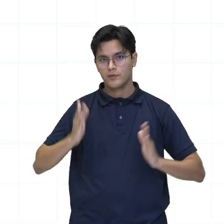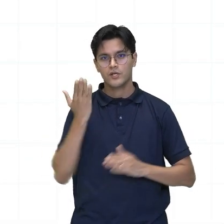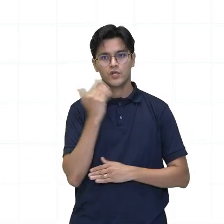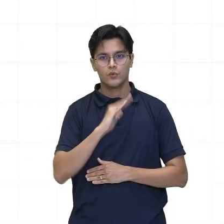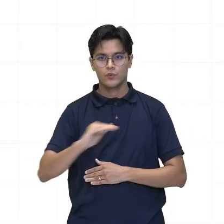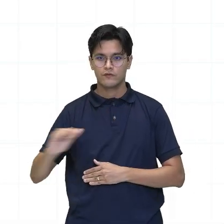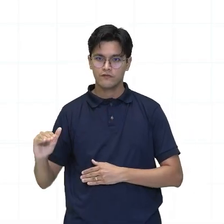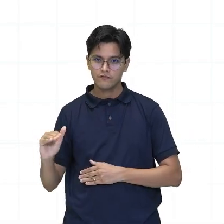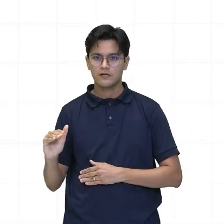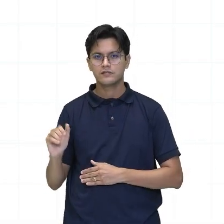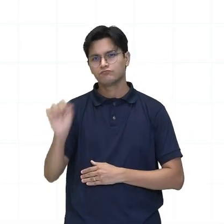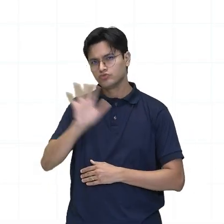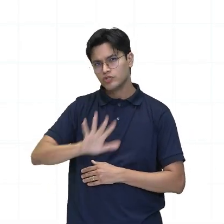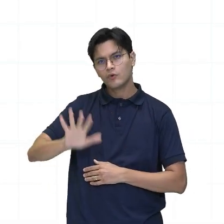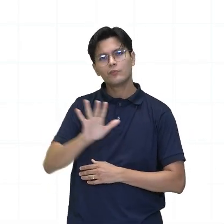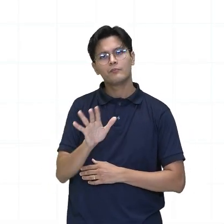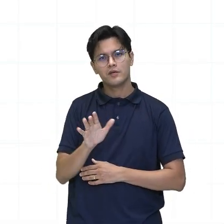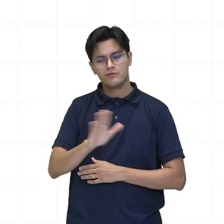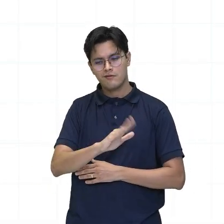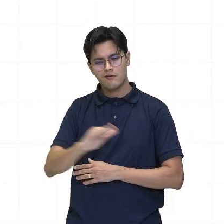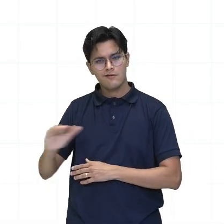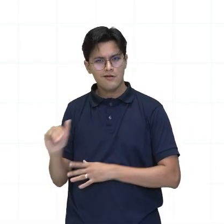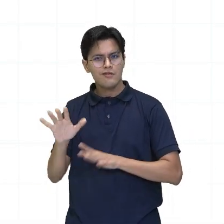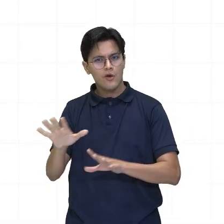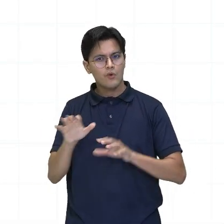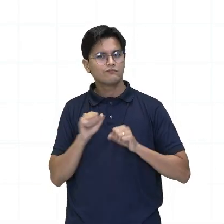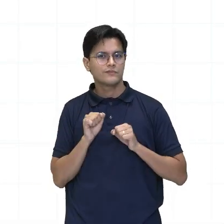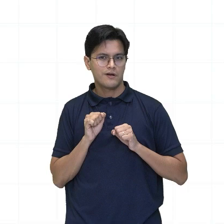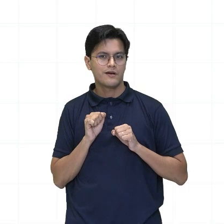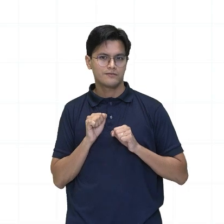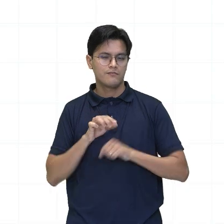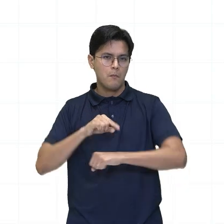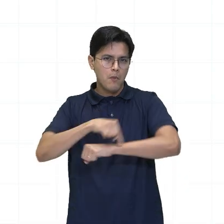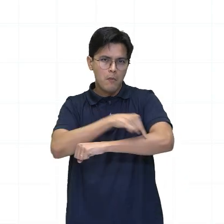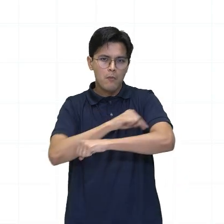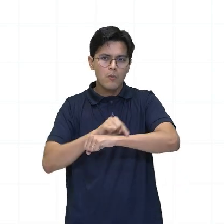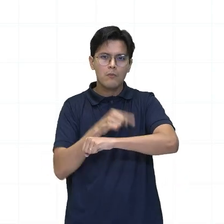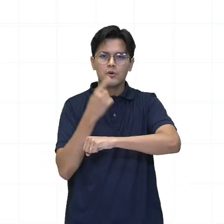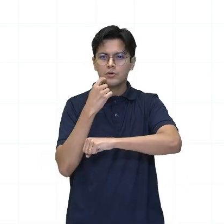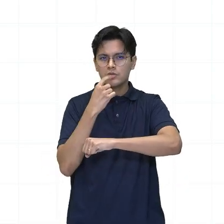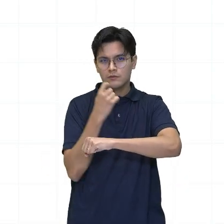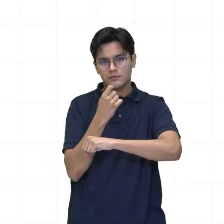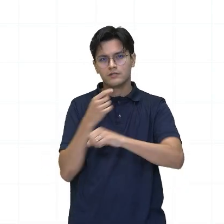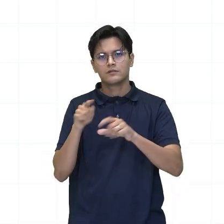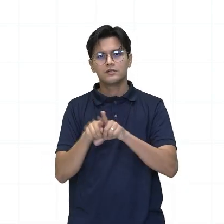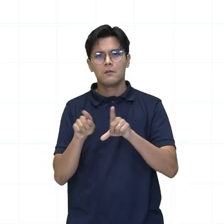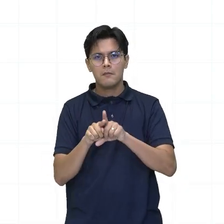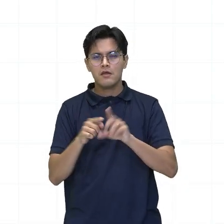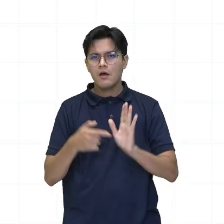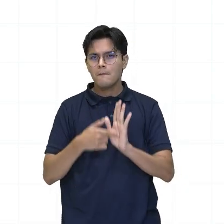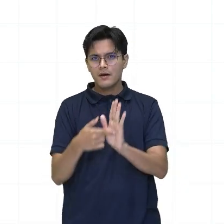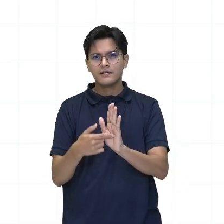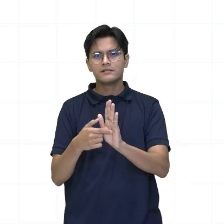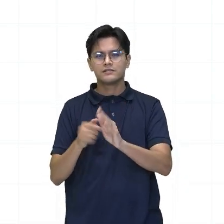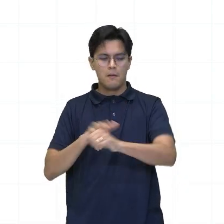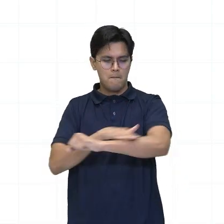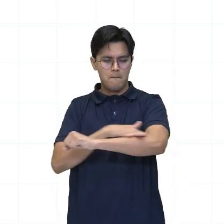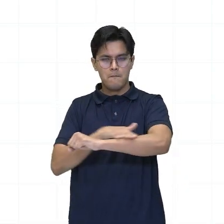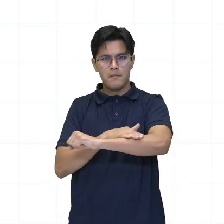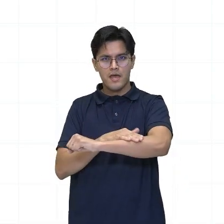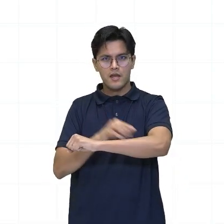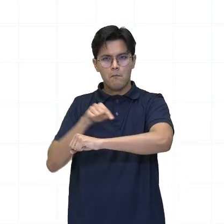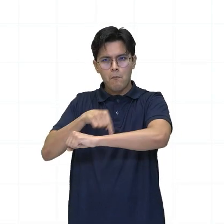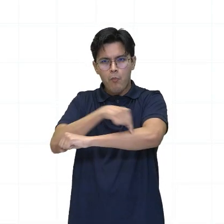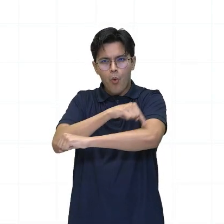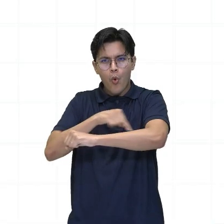sinais e sintomas, temos erupções cutâneas de bolhas, essas bolhas estouram